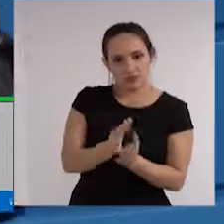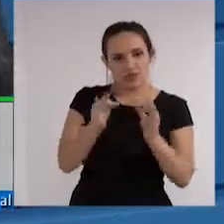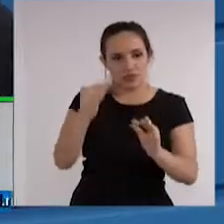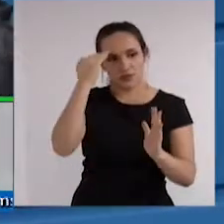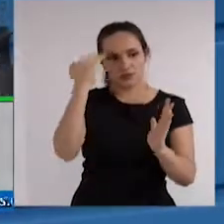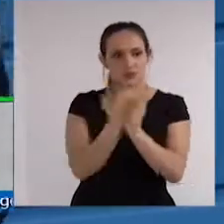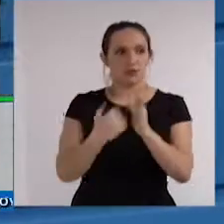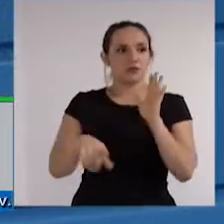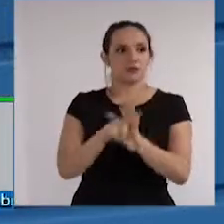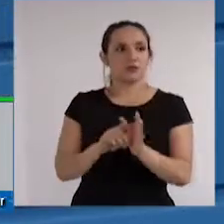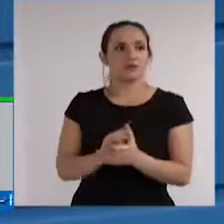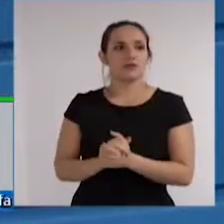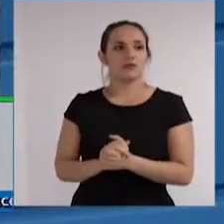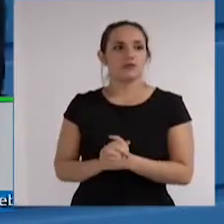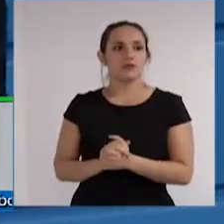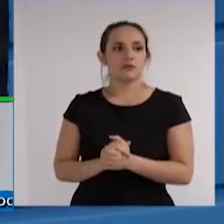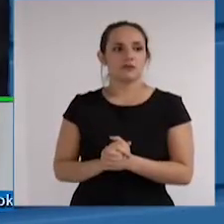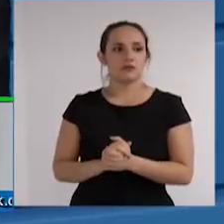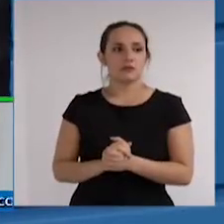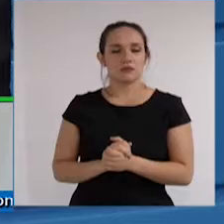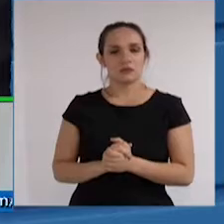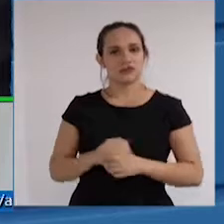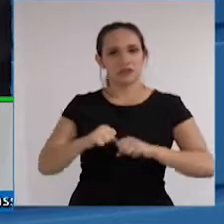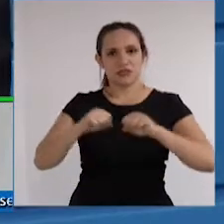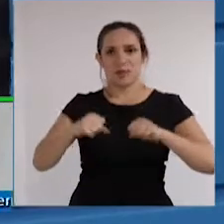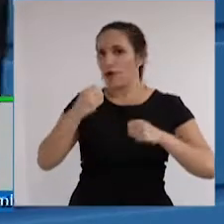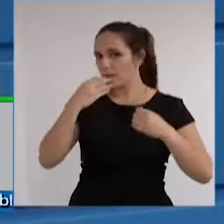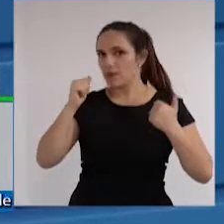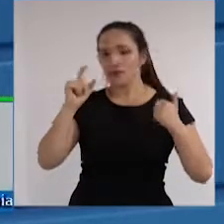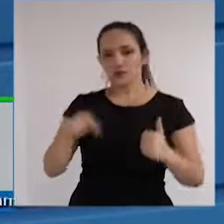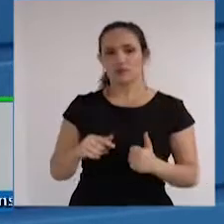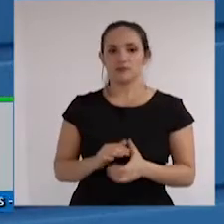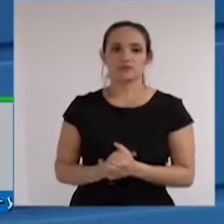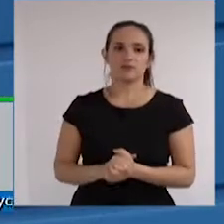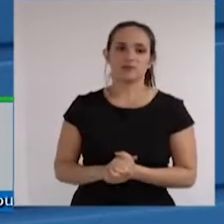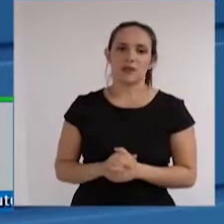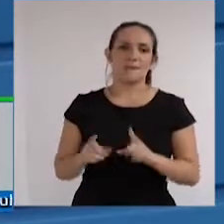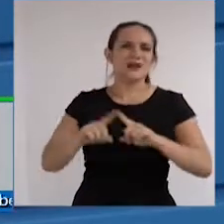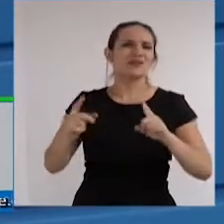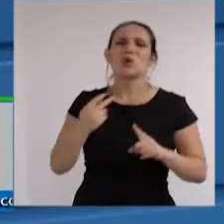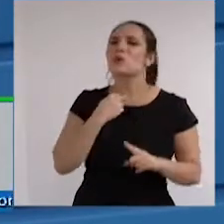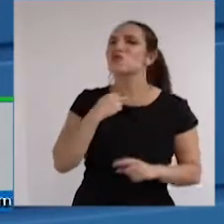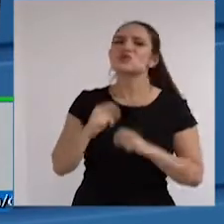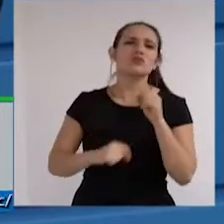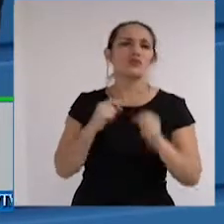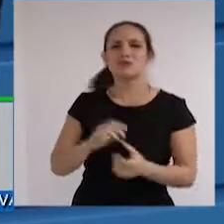leis, qualquer regime é bom, até o comunismo. Agora, o que não pode